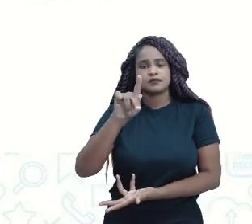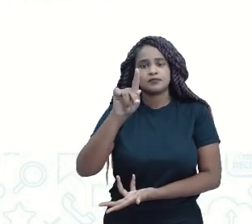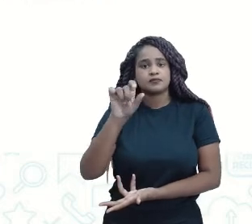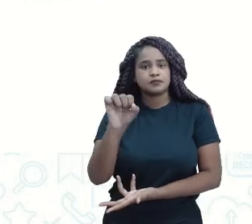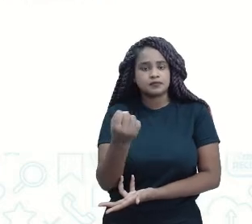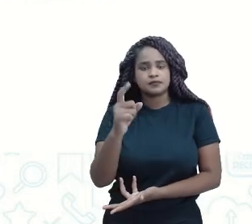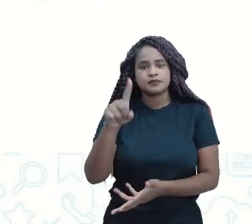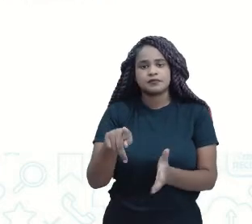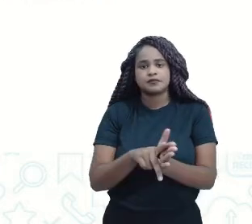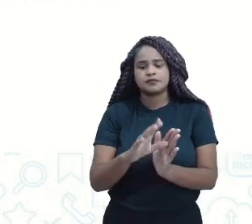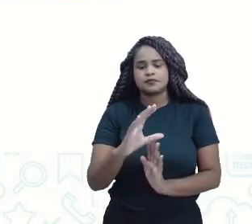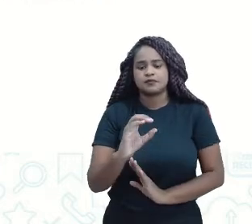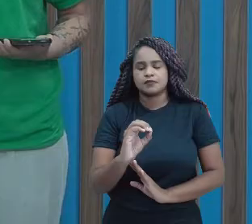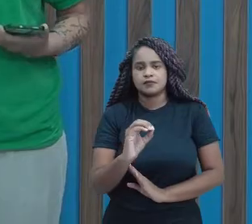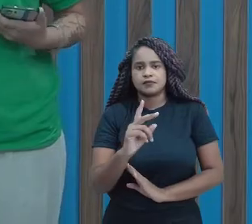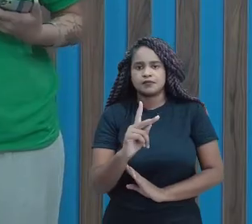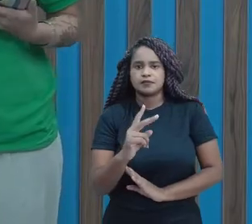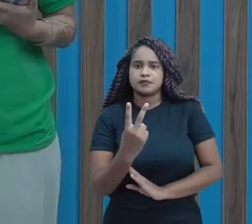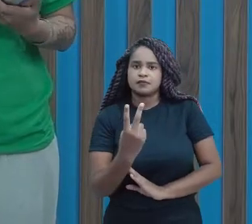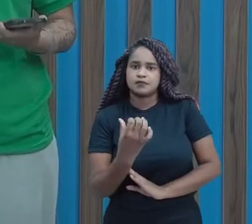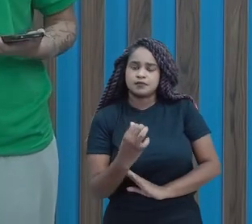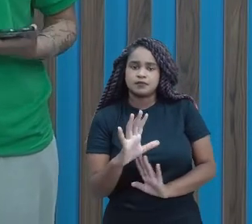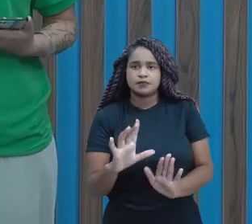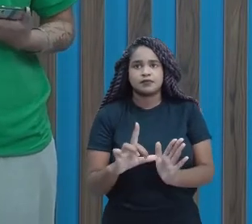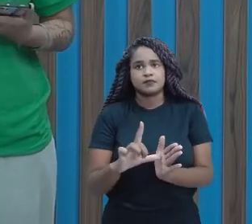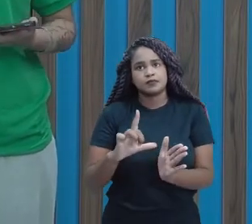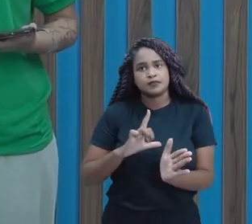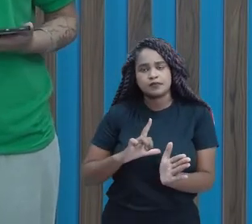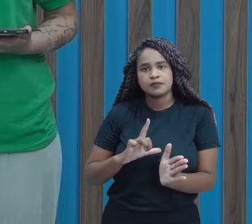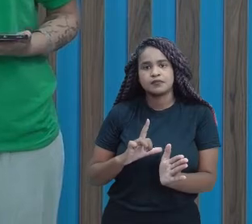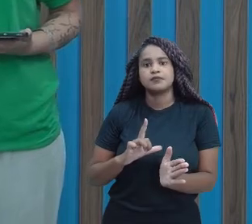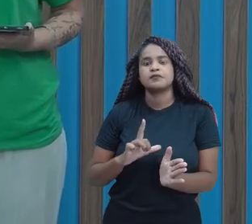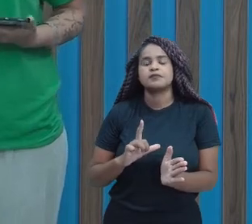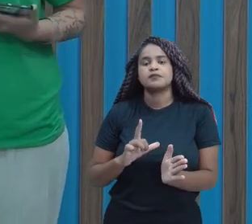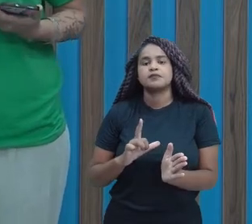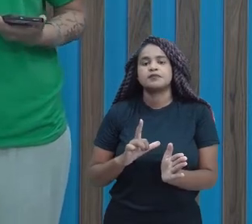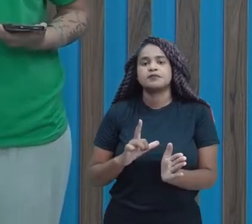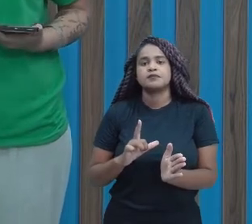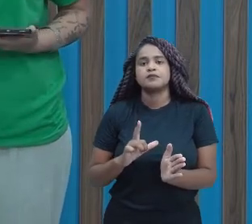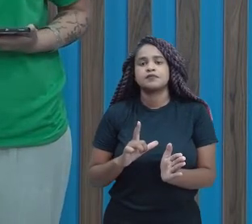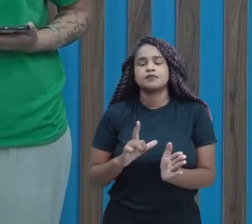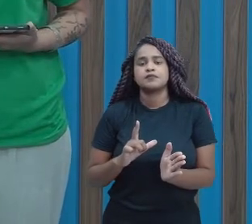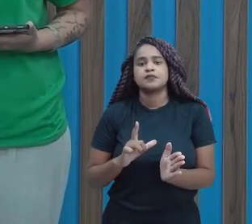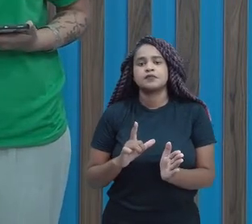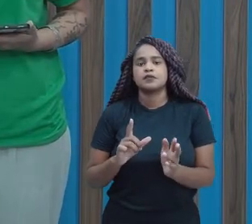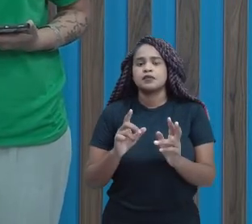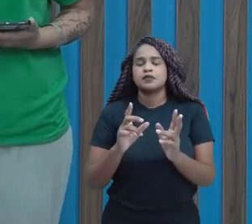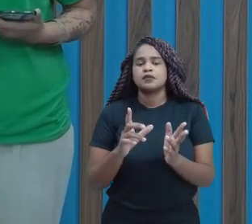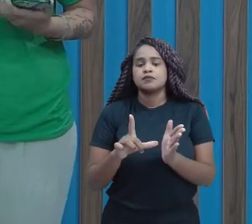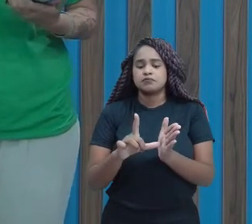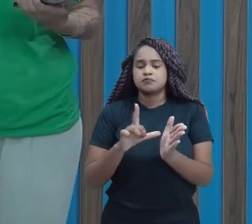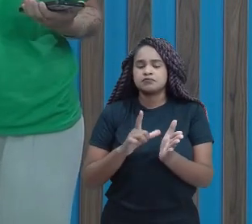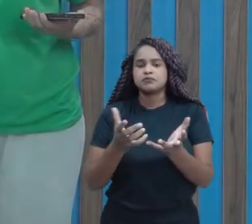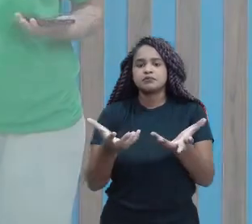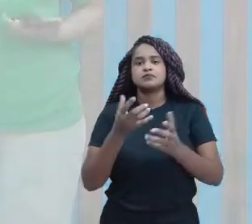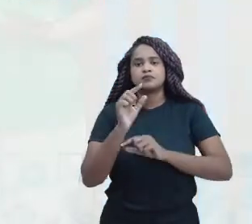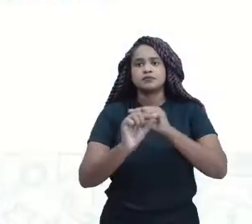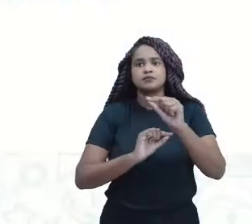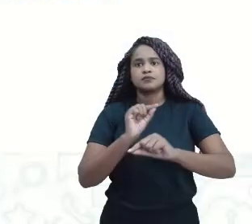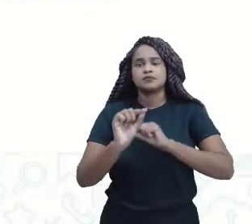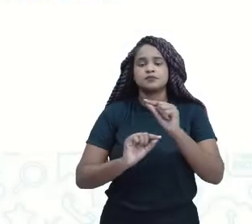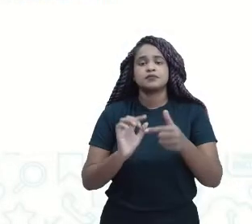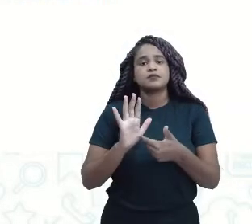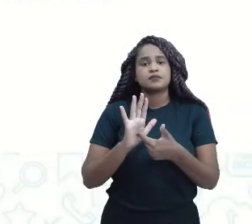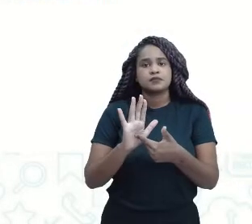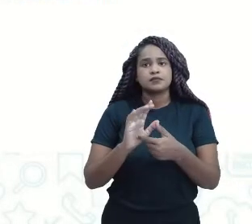a gente, antes, né, de iniciar e entender melhor, né, conceituar a questão dessa conferência, a gente hoje vai ver a